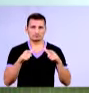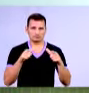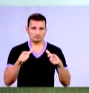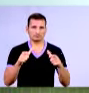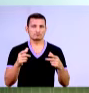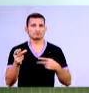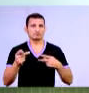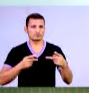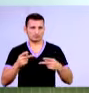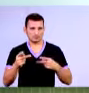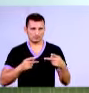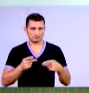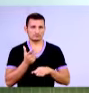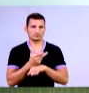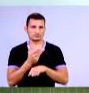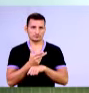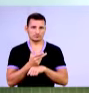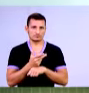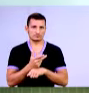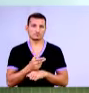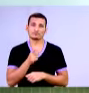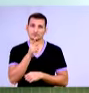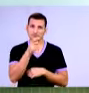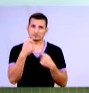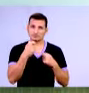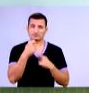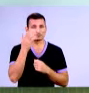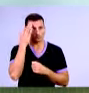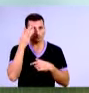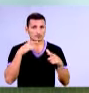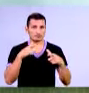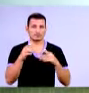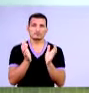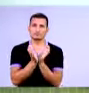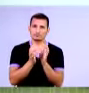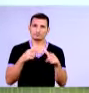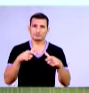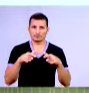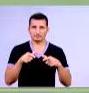produção de multimídia, né? E nesse momento você precisa saber trabalhar em equipe também.